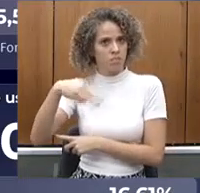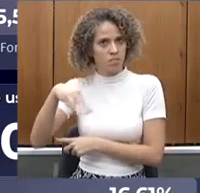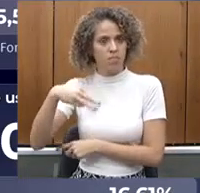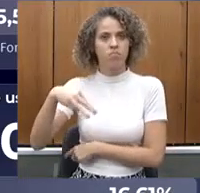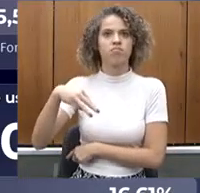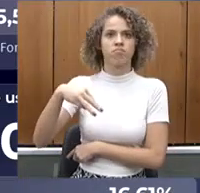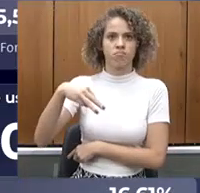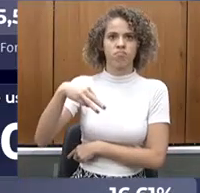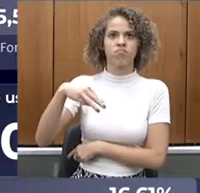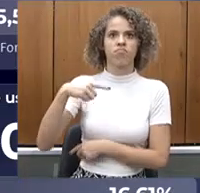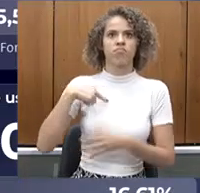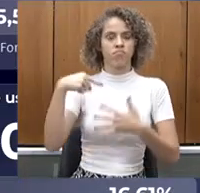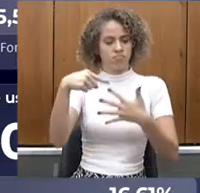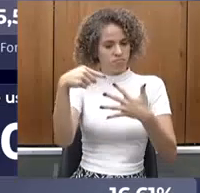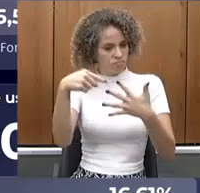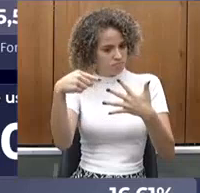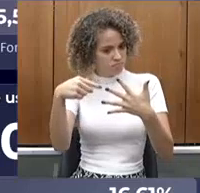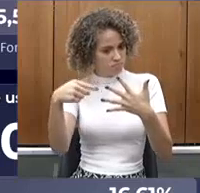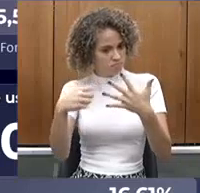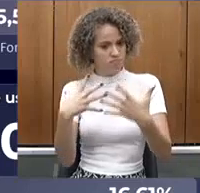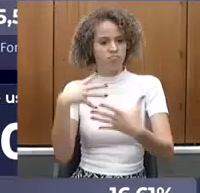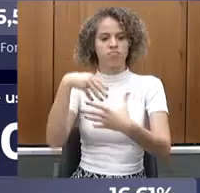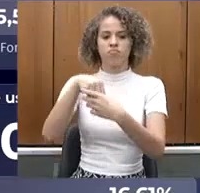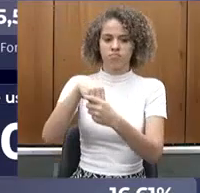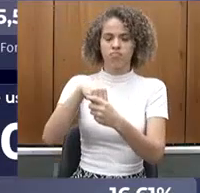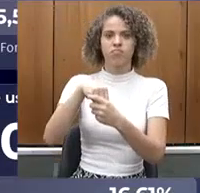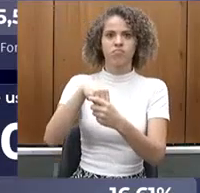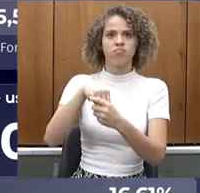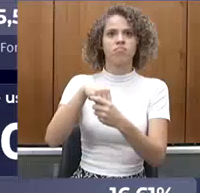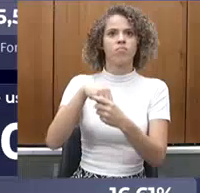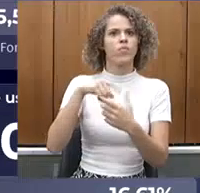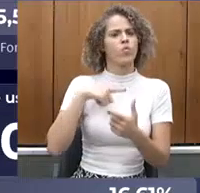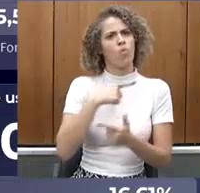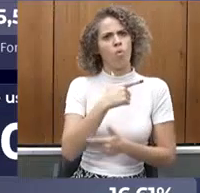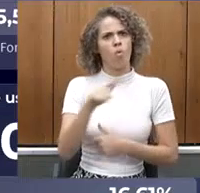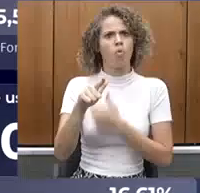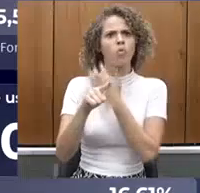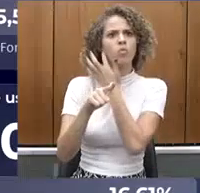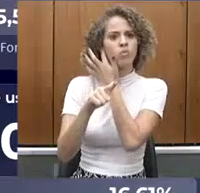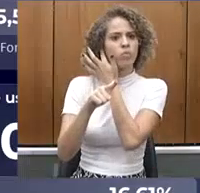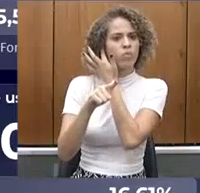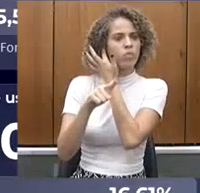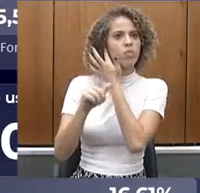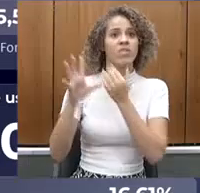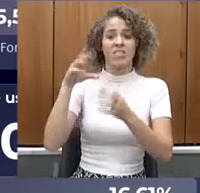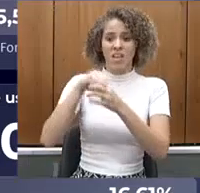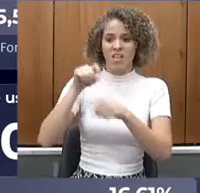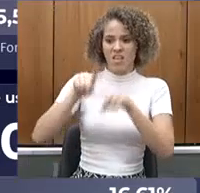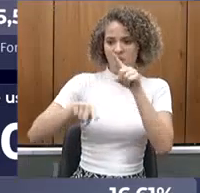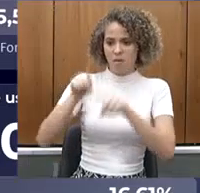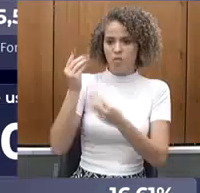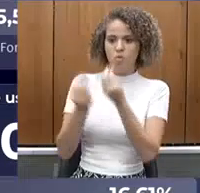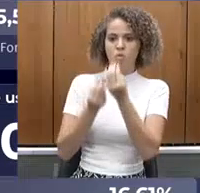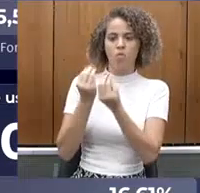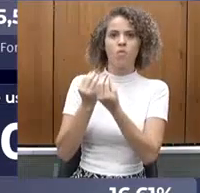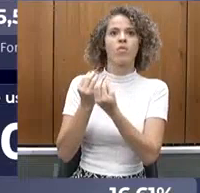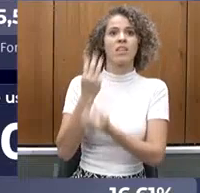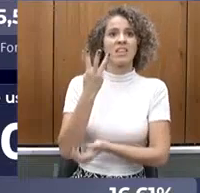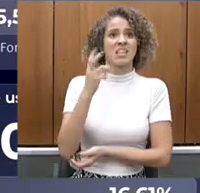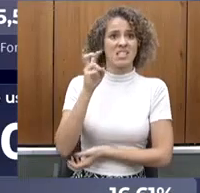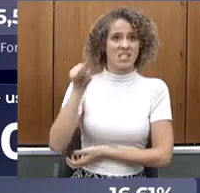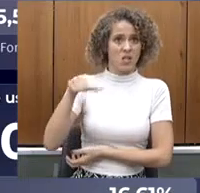tendo tantas aquelas pistolas de impulso elétrico como também as as granadas e outras tem outros equipamentos total de 35